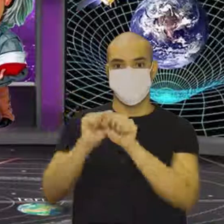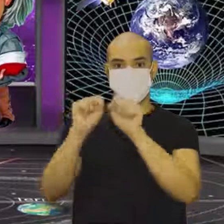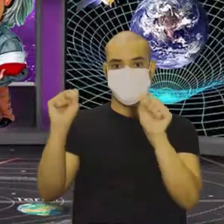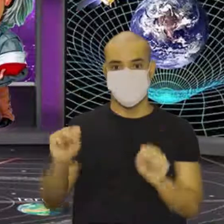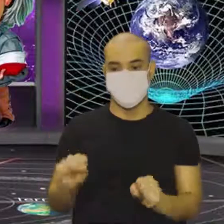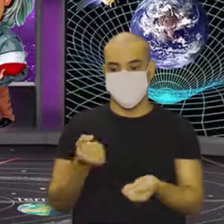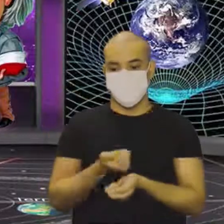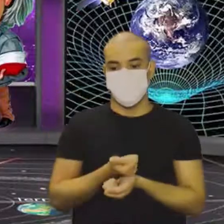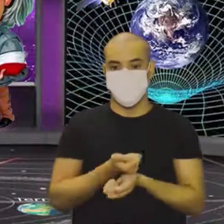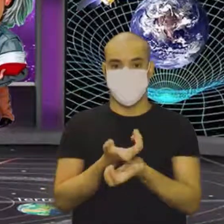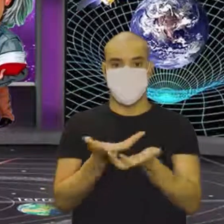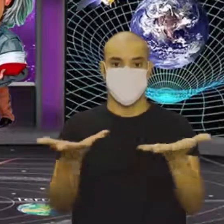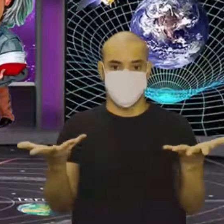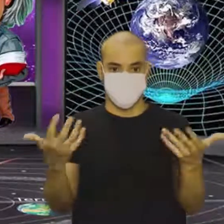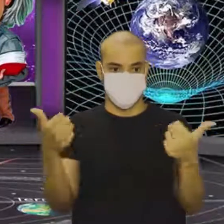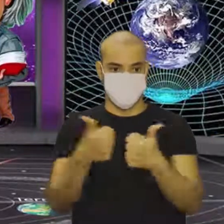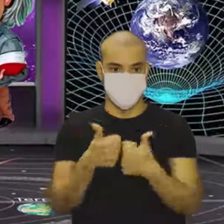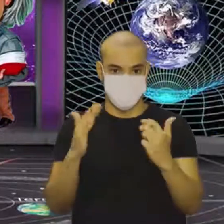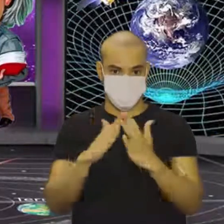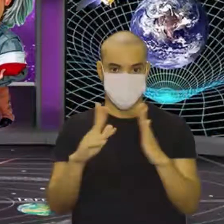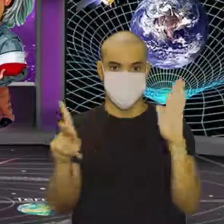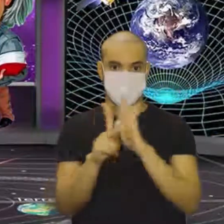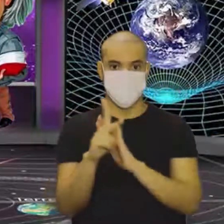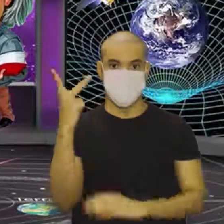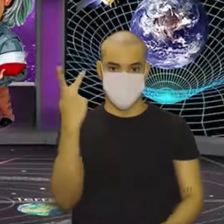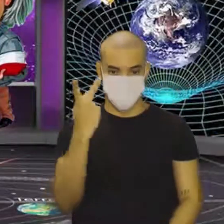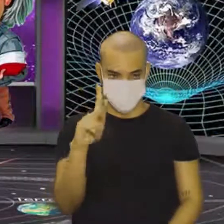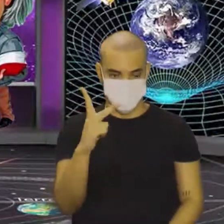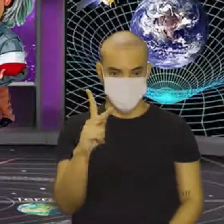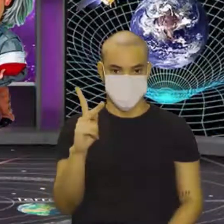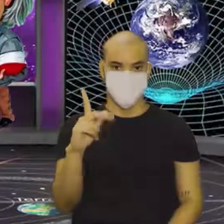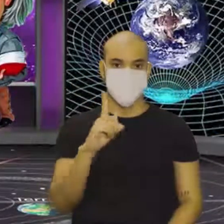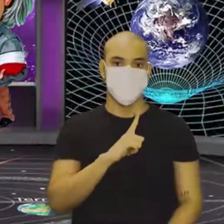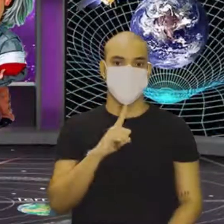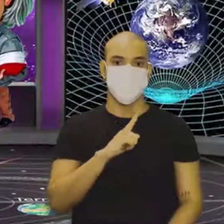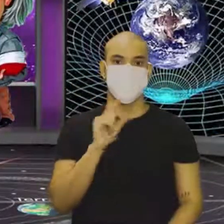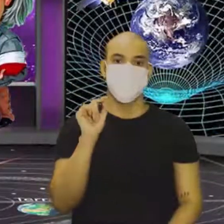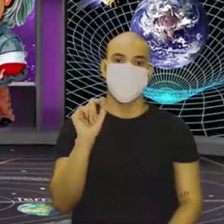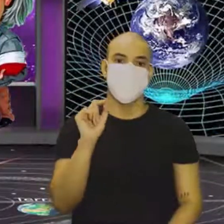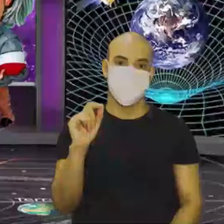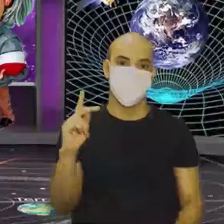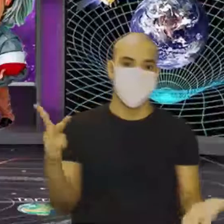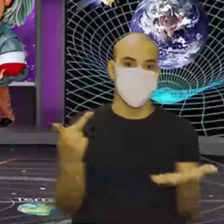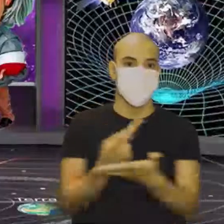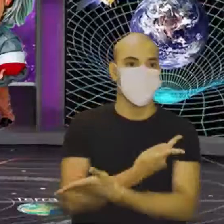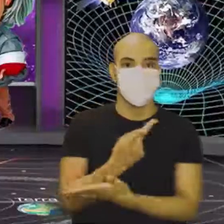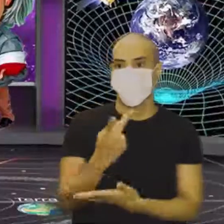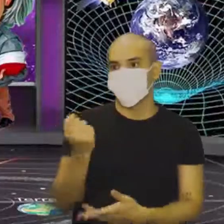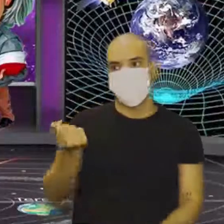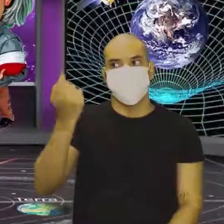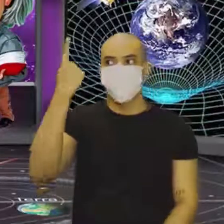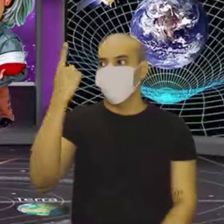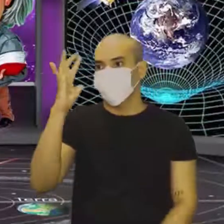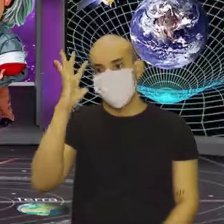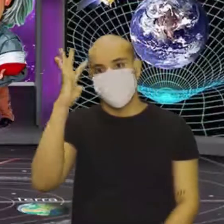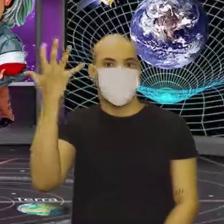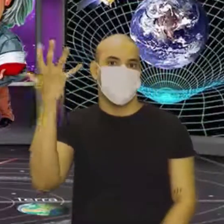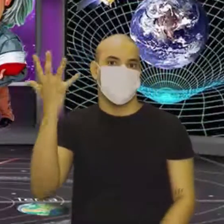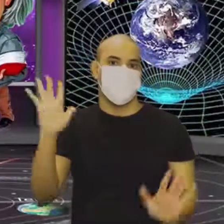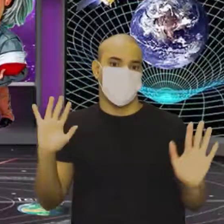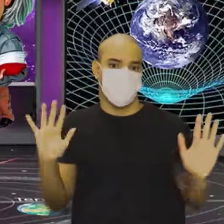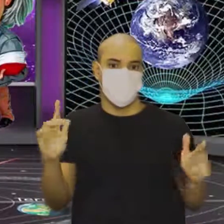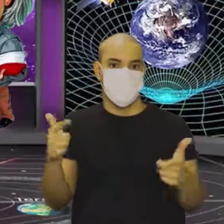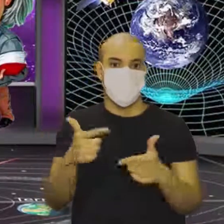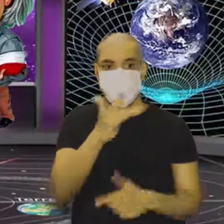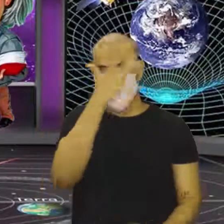de distribuição, já que é perto da sua casa, no sistema de distribuição perto da sua casa, ocorreu alguma anormalidade e